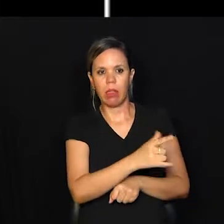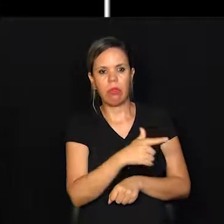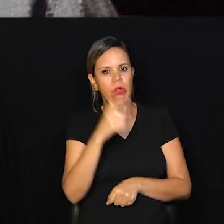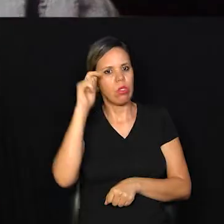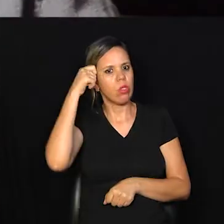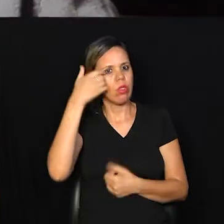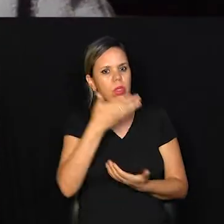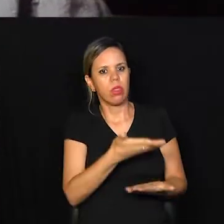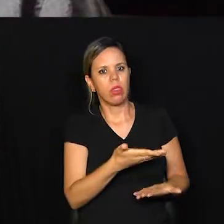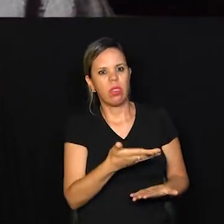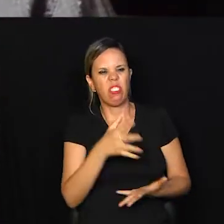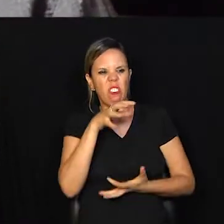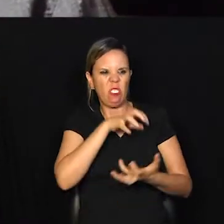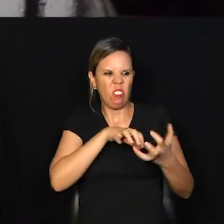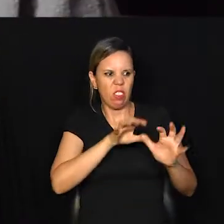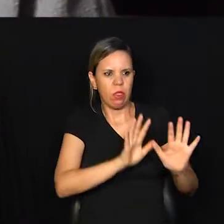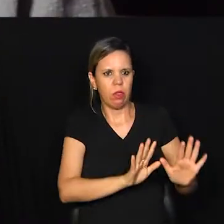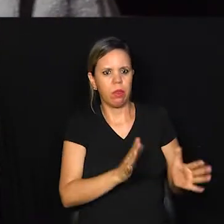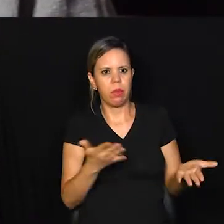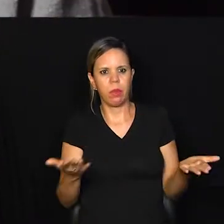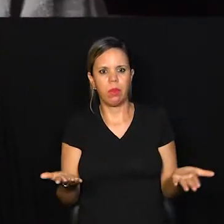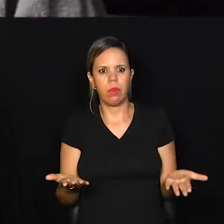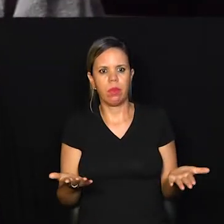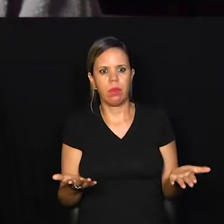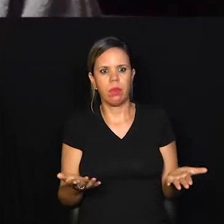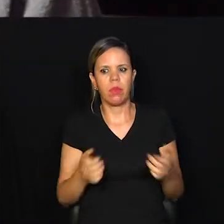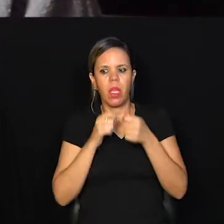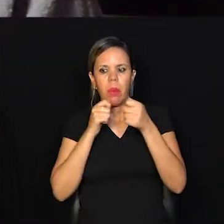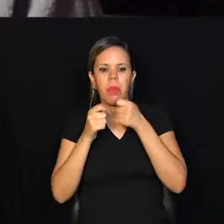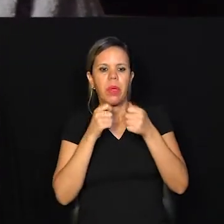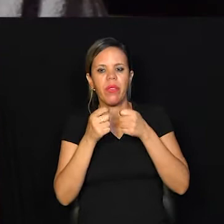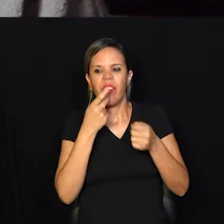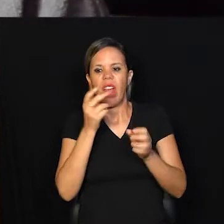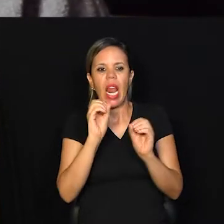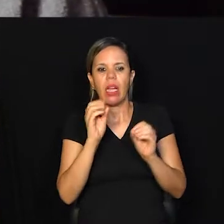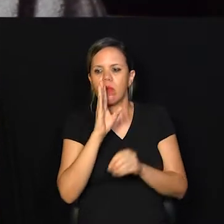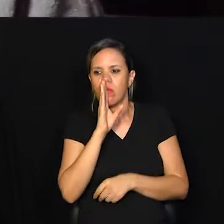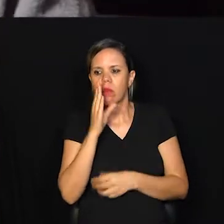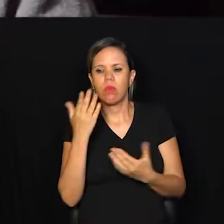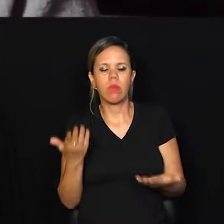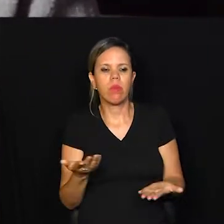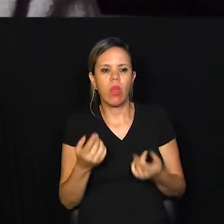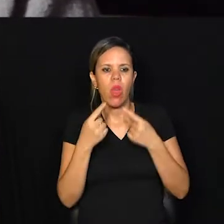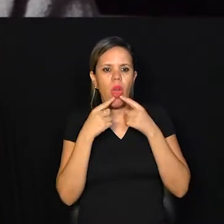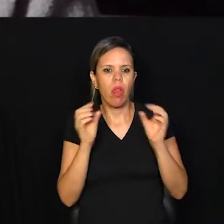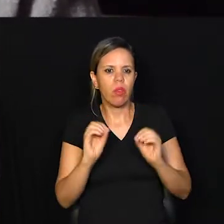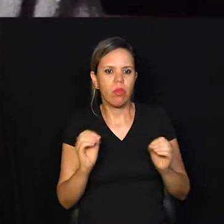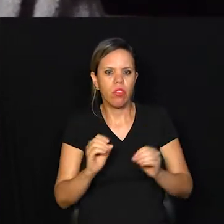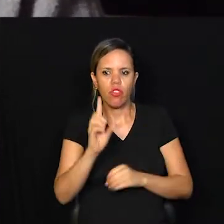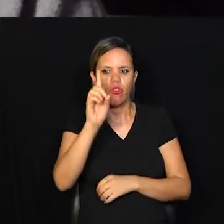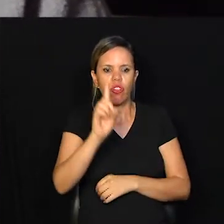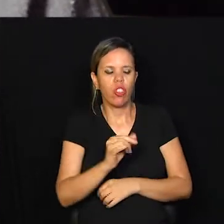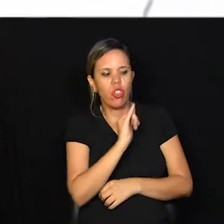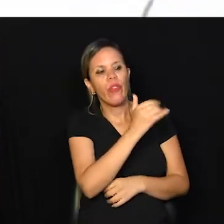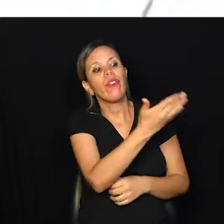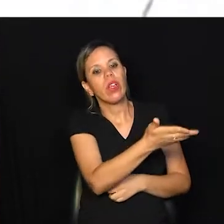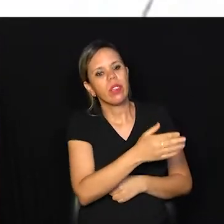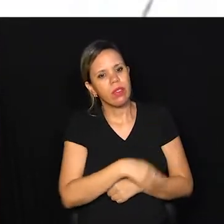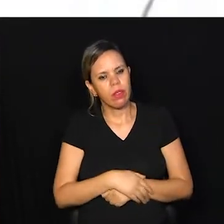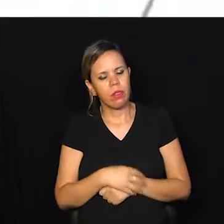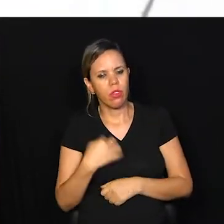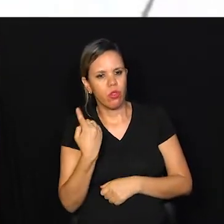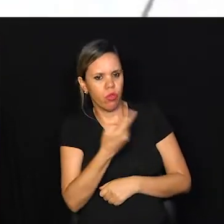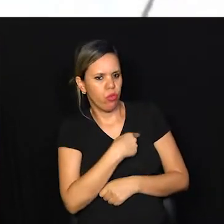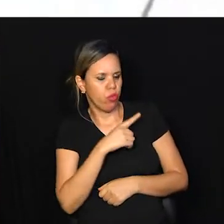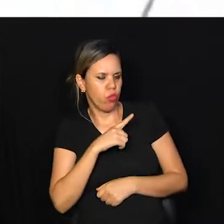negro, porque é muito polêmico. E a imprensa não vai falar nada. A imprensa não questiona o dirigente que falou isso. Nós